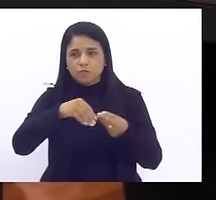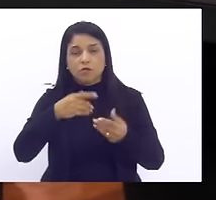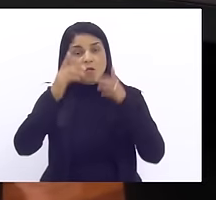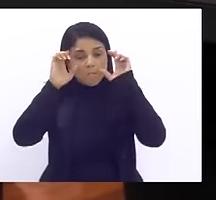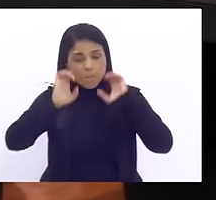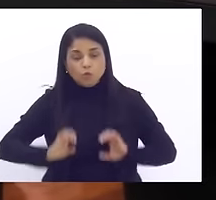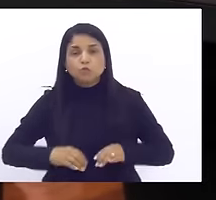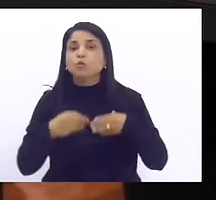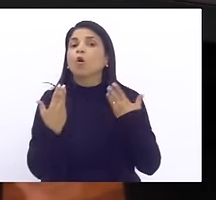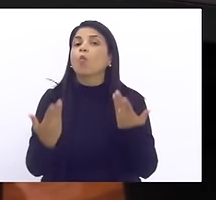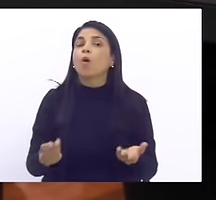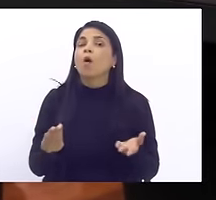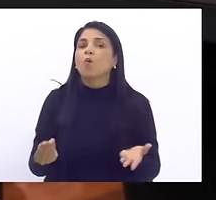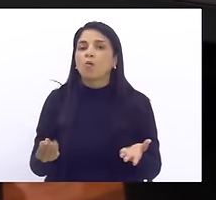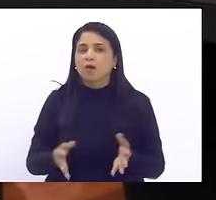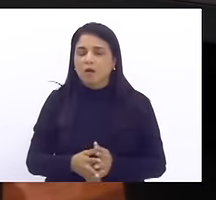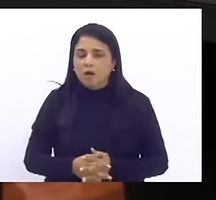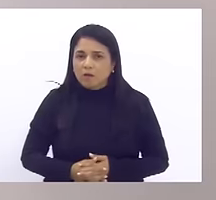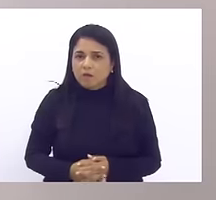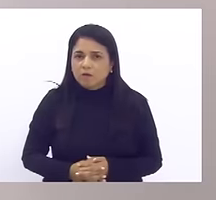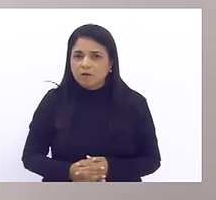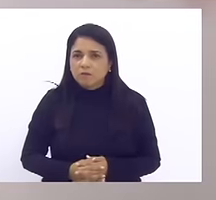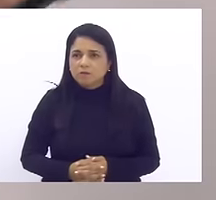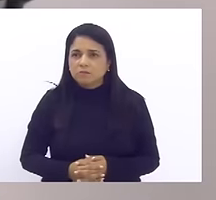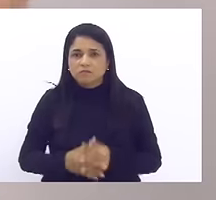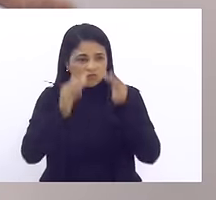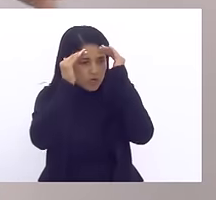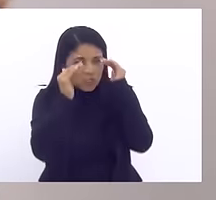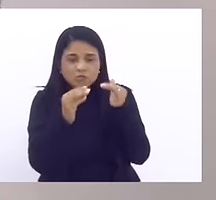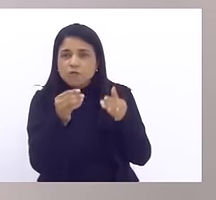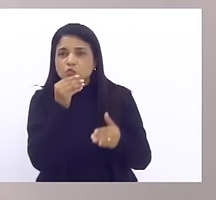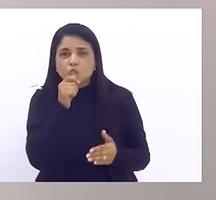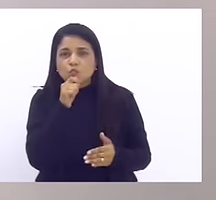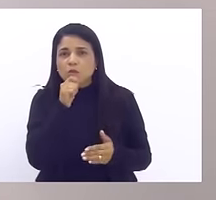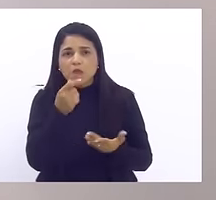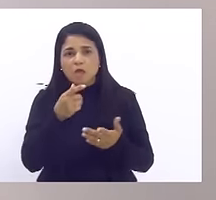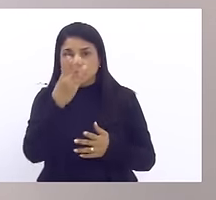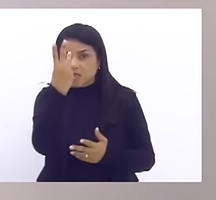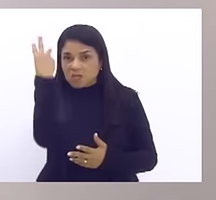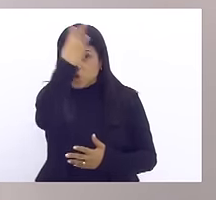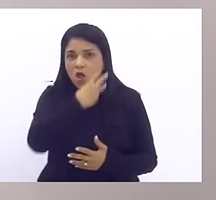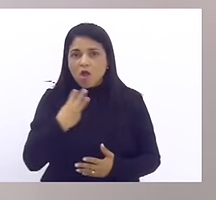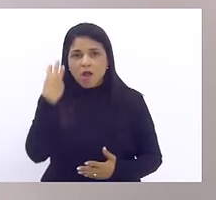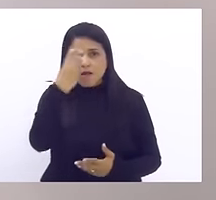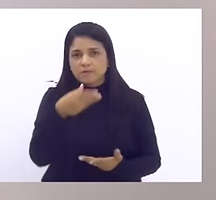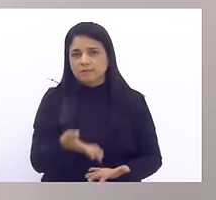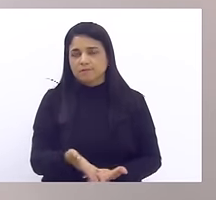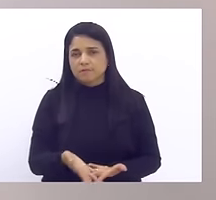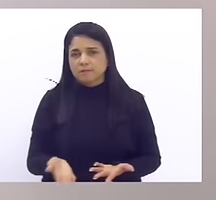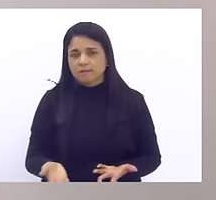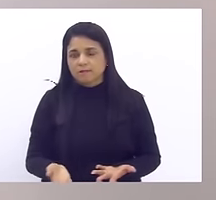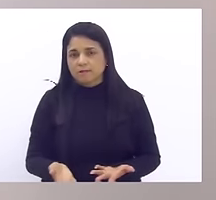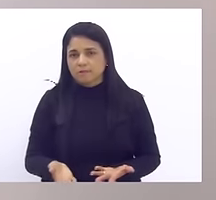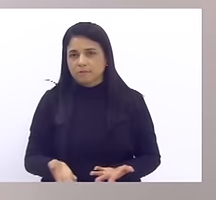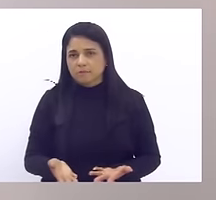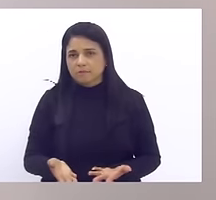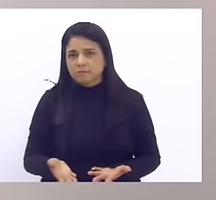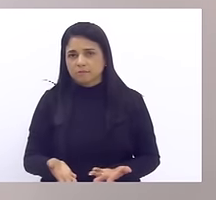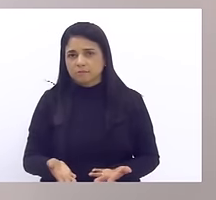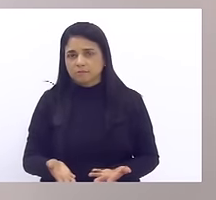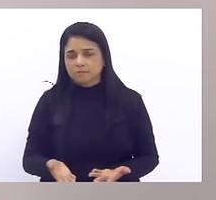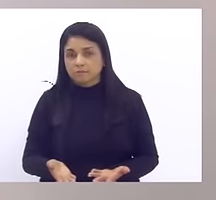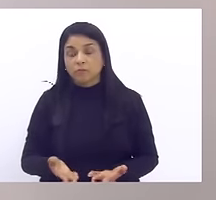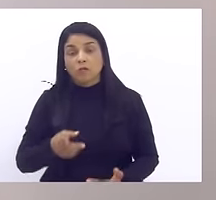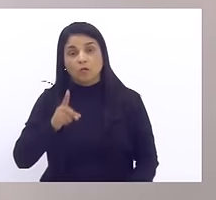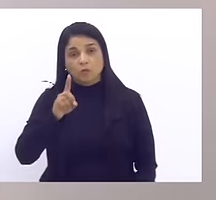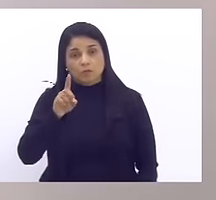tá tendo com a sua comissão aí que diz respeito com as pessoas que estão aqui há três horas Deputado está